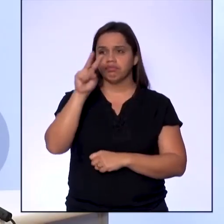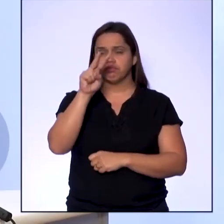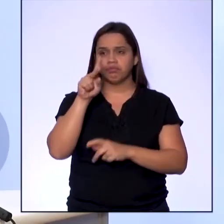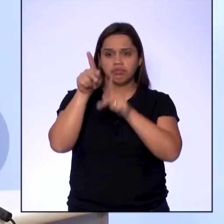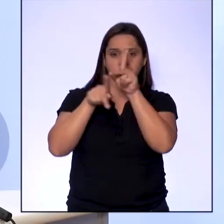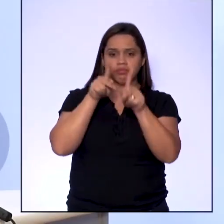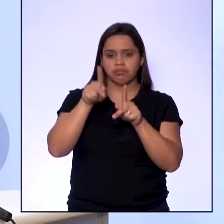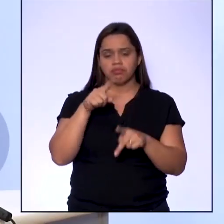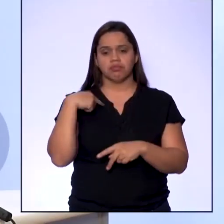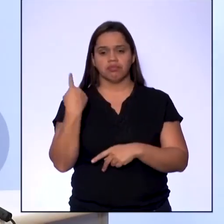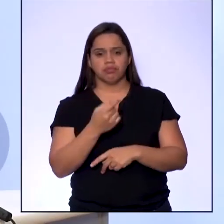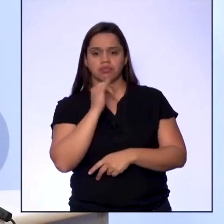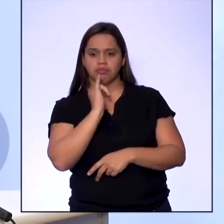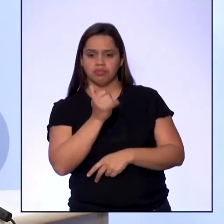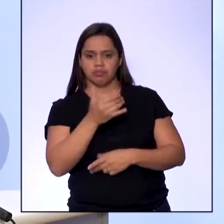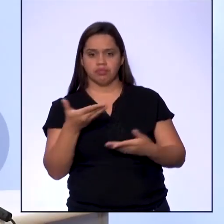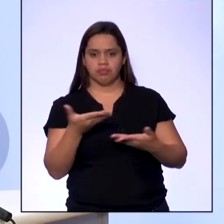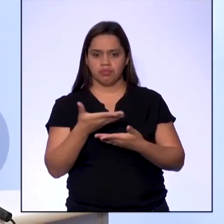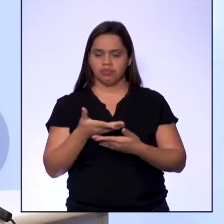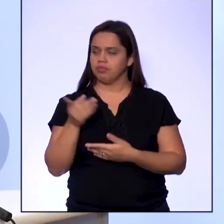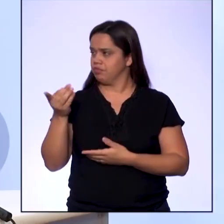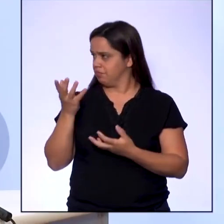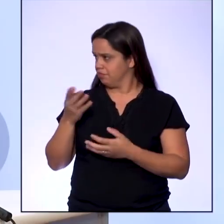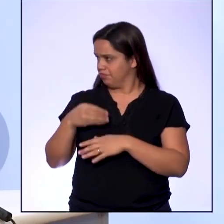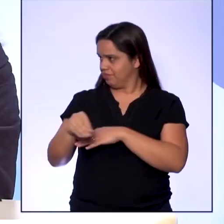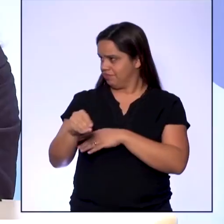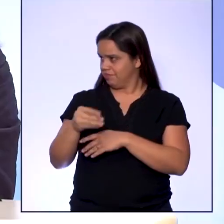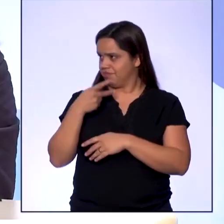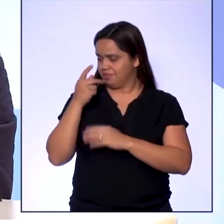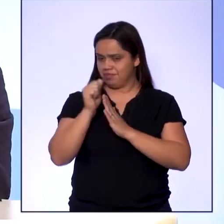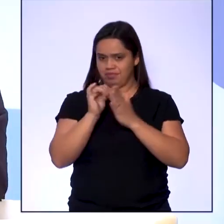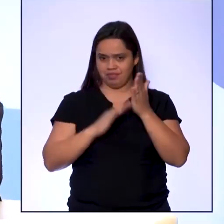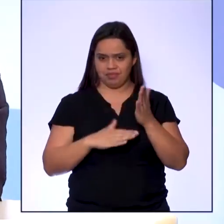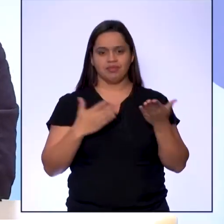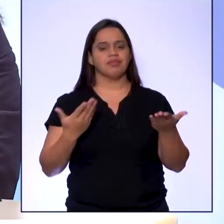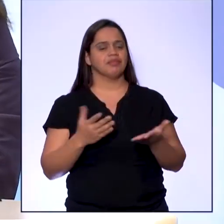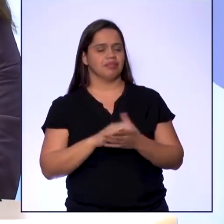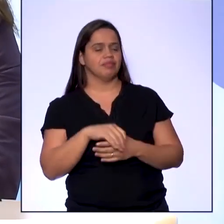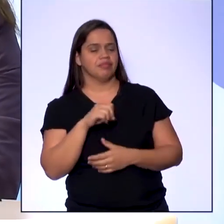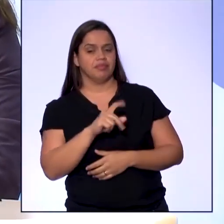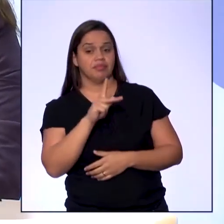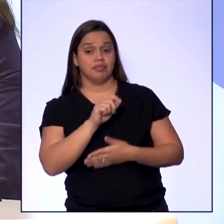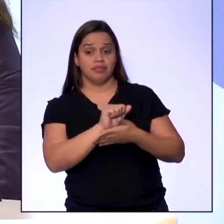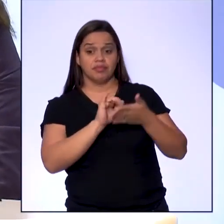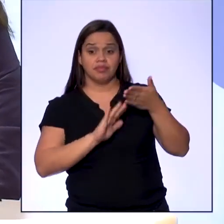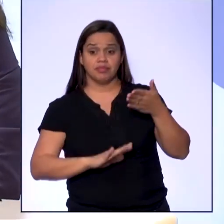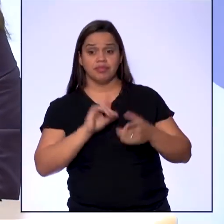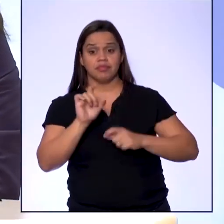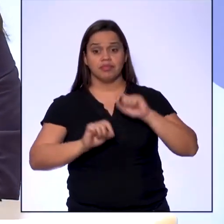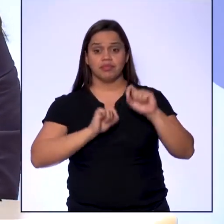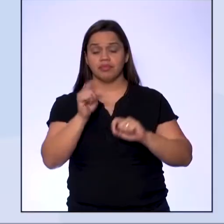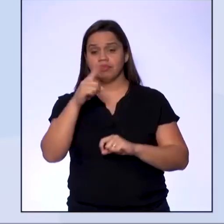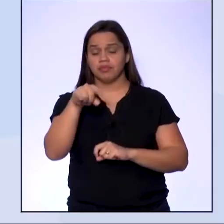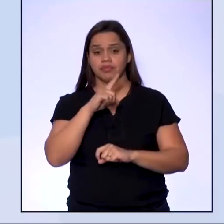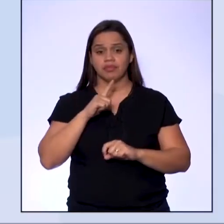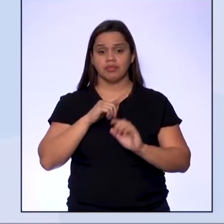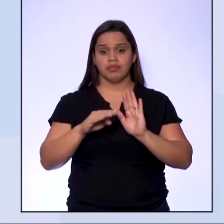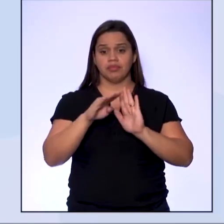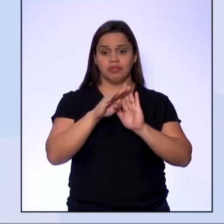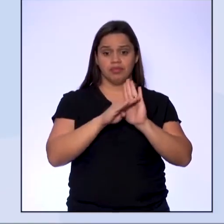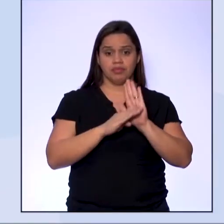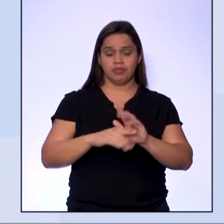do nosso cotidiano. E para aprimorar ainda mais a sabedoria de vocês quanto à questão da América Latina, nós vamos